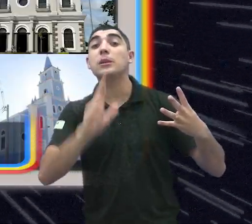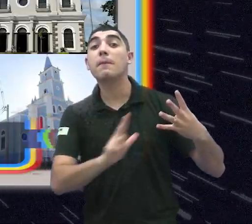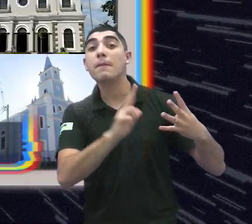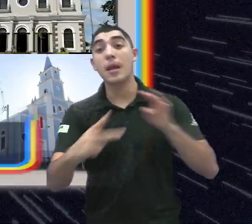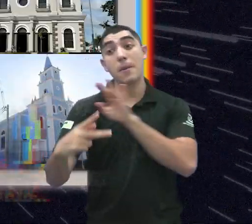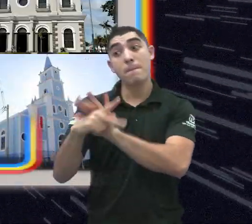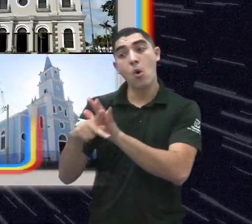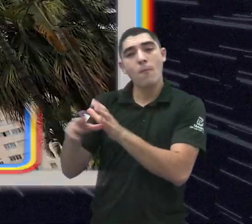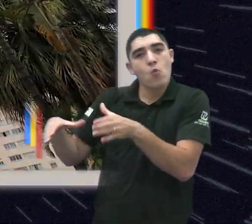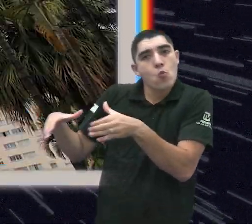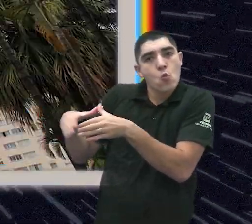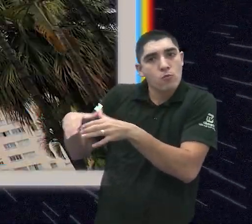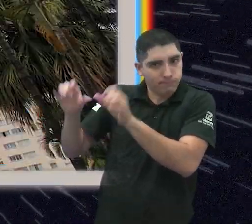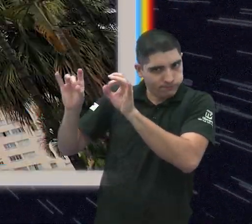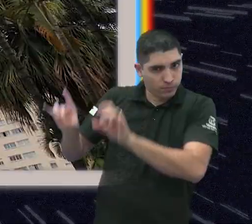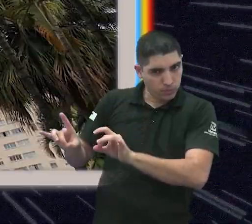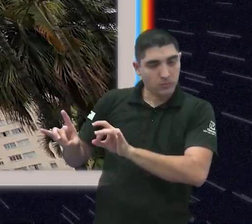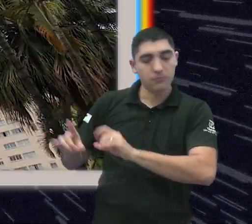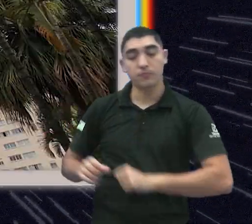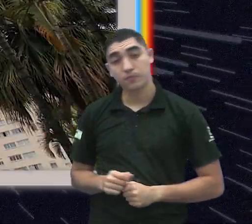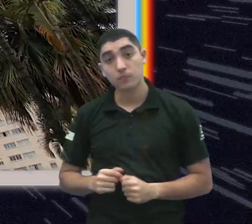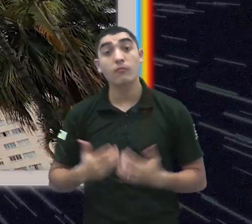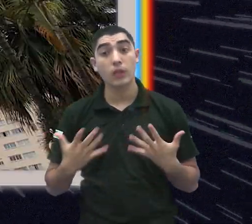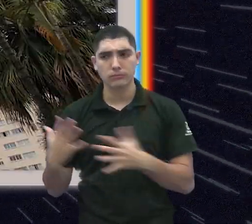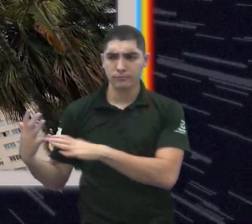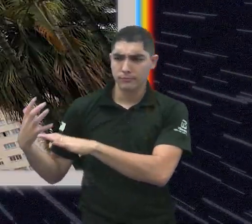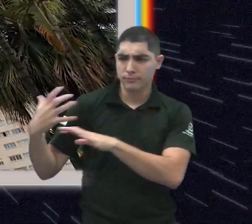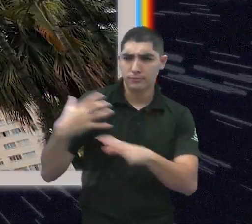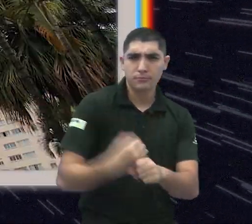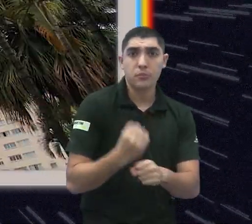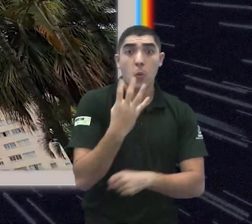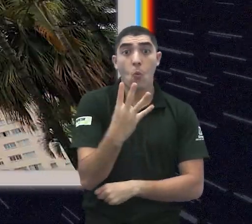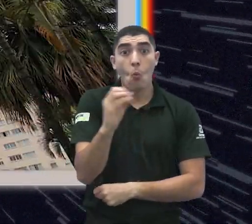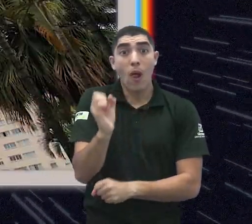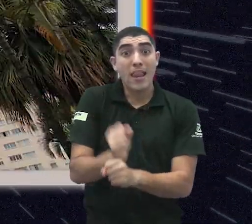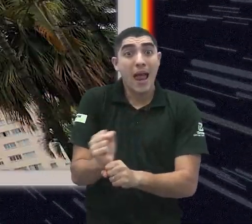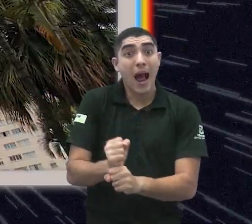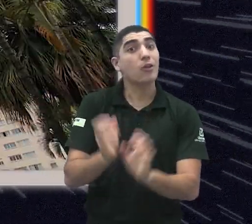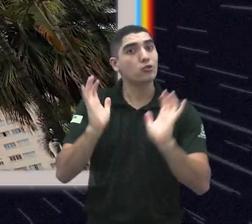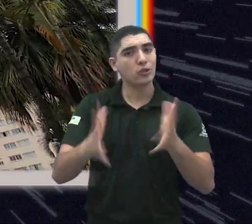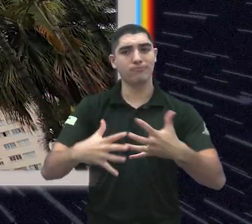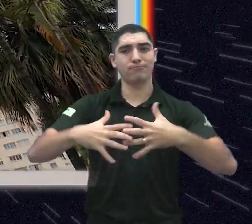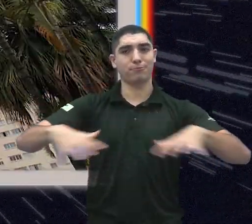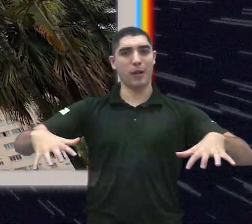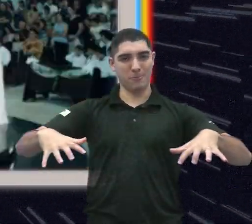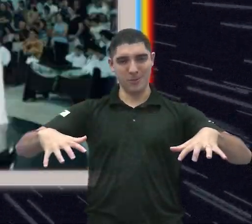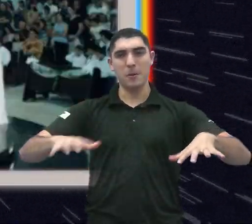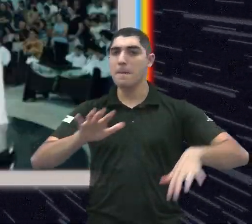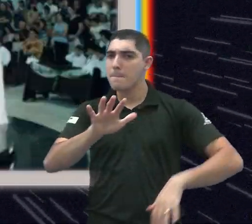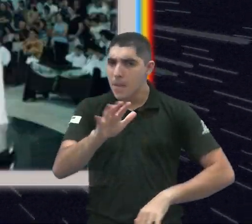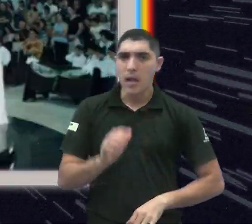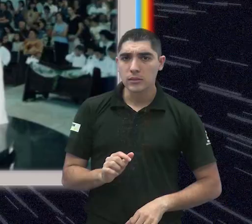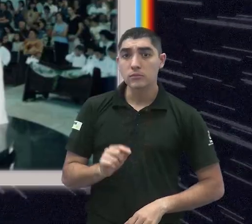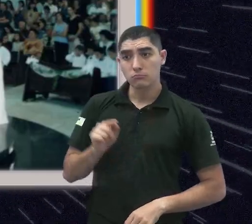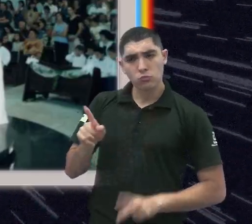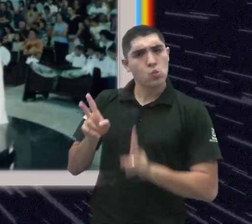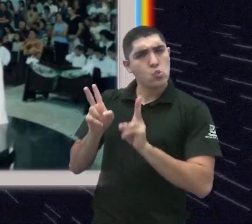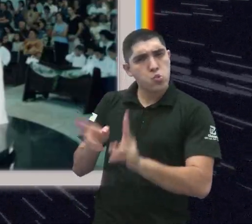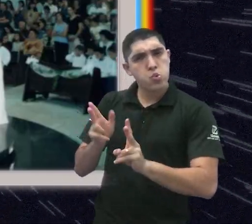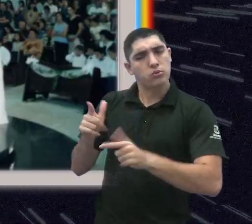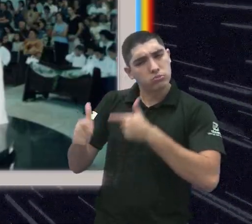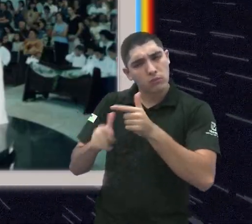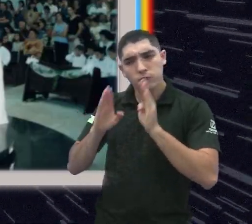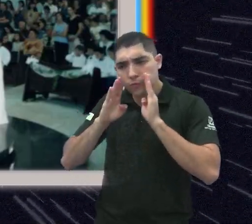padres de congregações. De lá para cá, mais de 40 anos já se passaram desde a separação das dioceses, mas